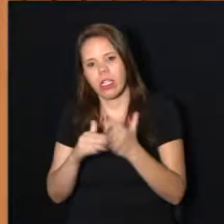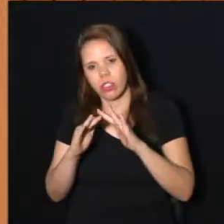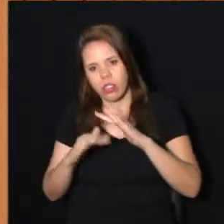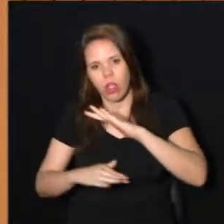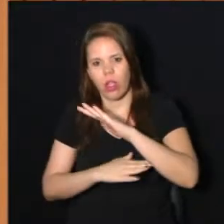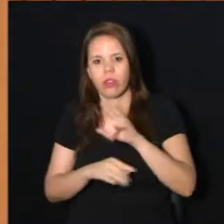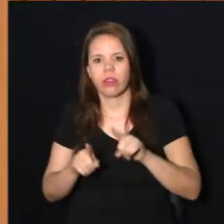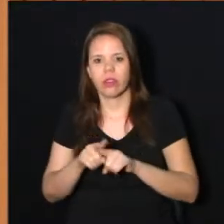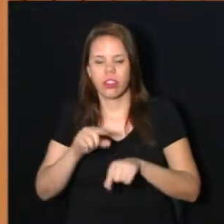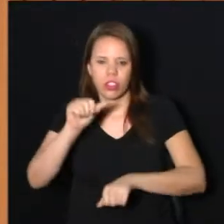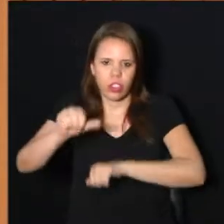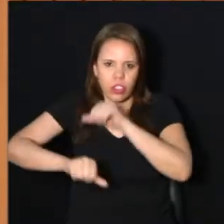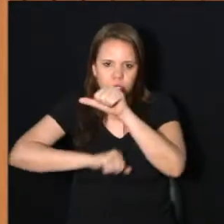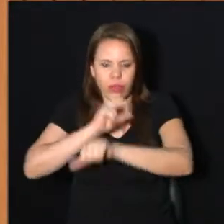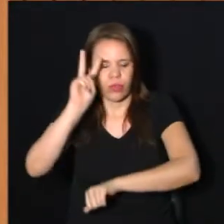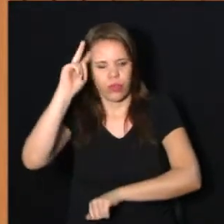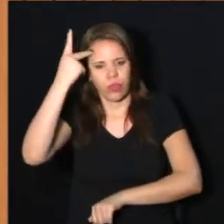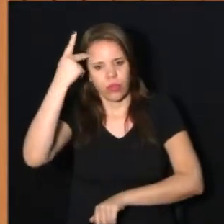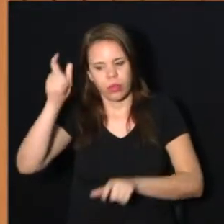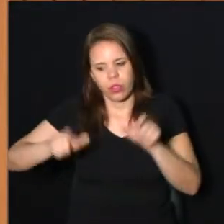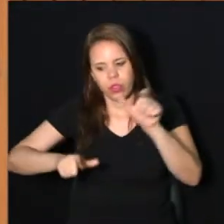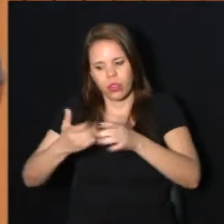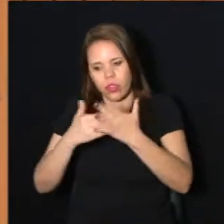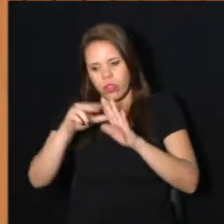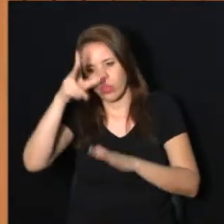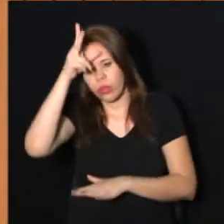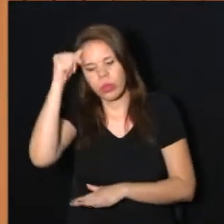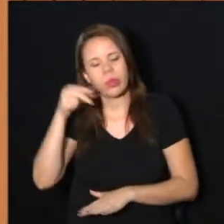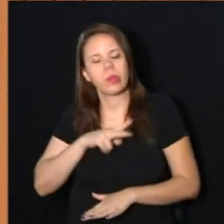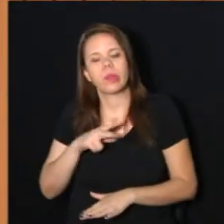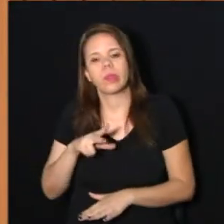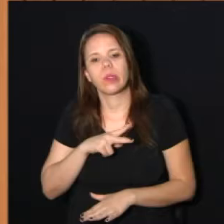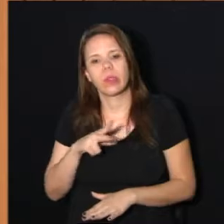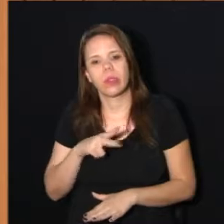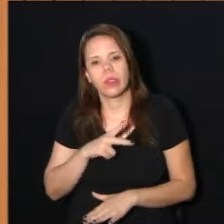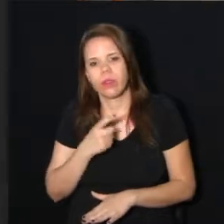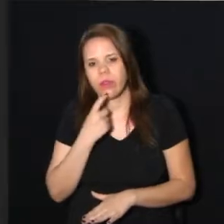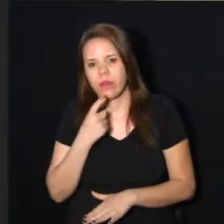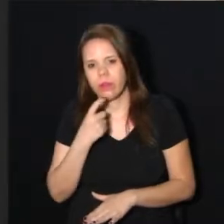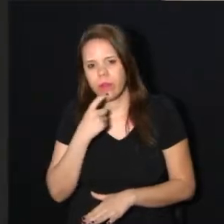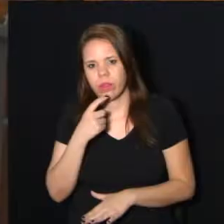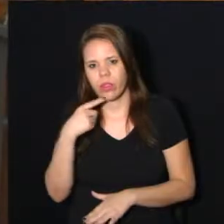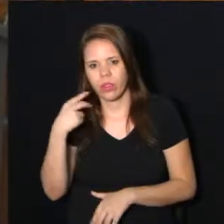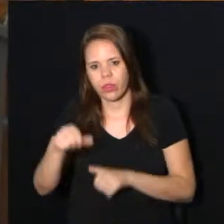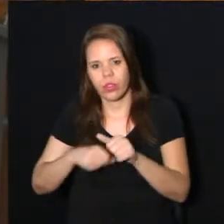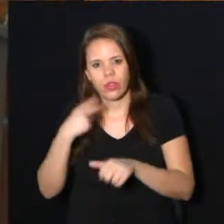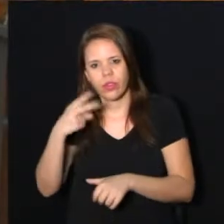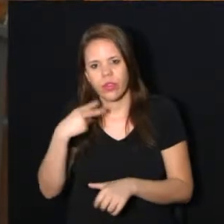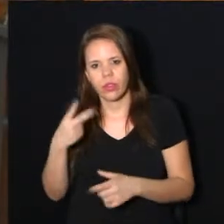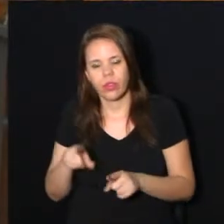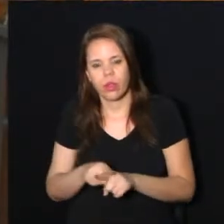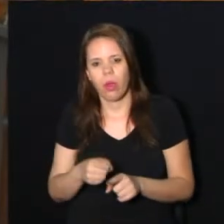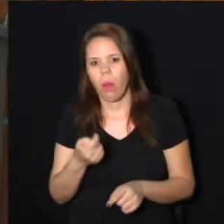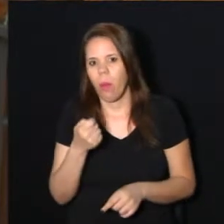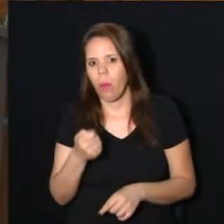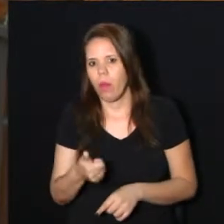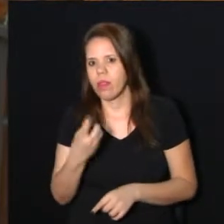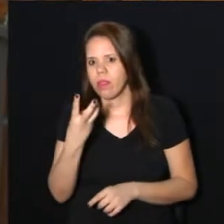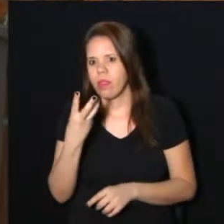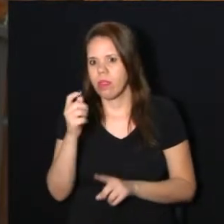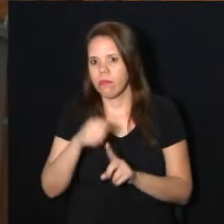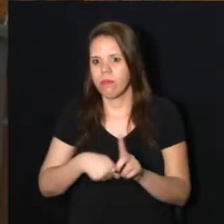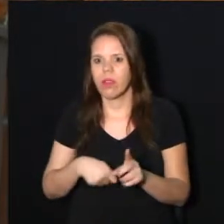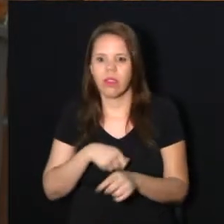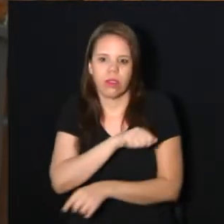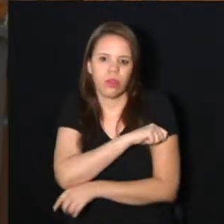Legislativo, e transforma estudantes de escolas públicas e particulares de Campinas em vereadores. Por quase 3 meses,